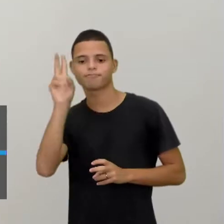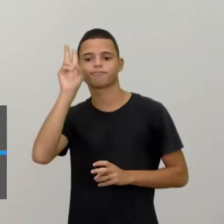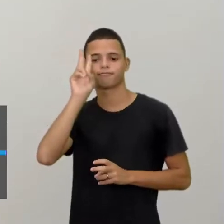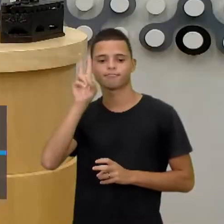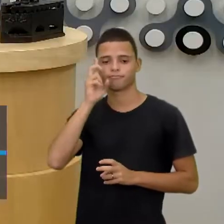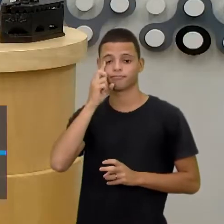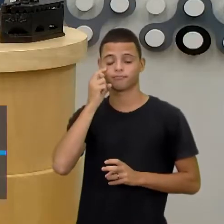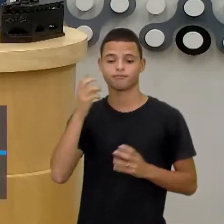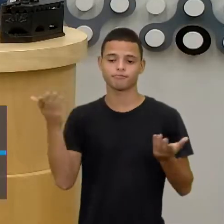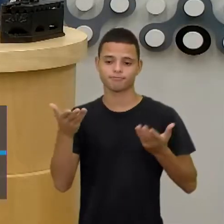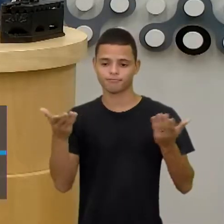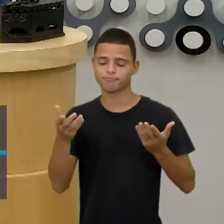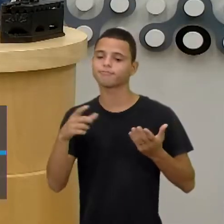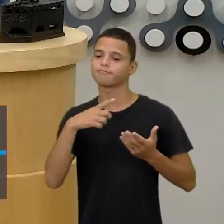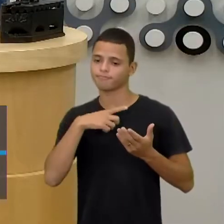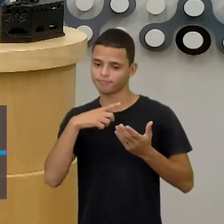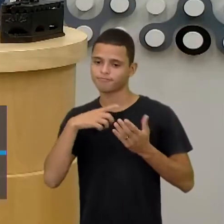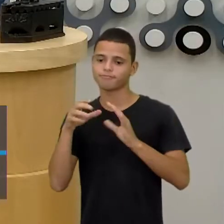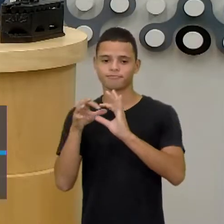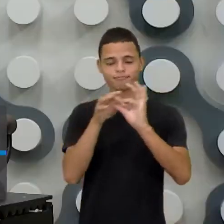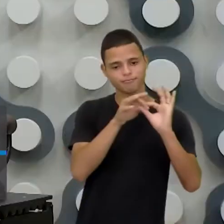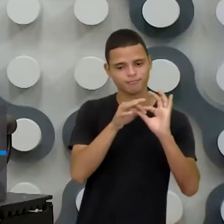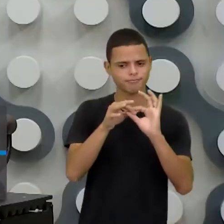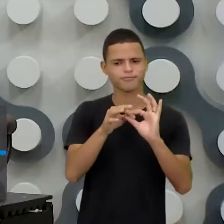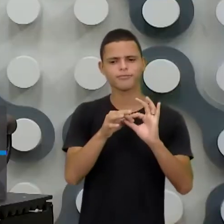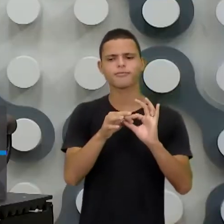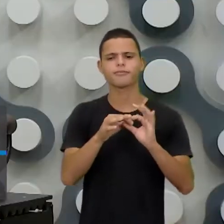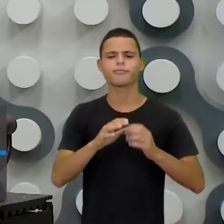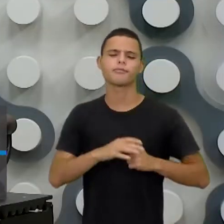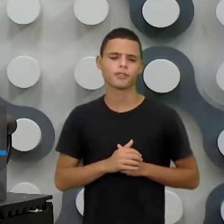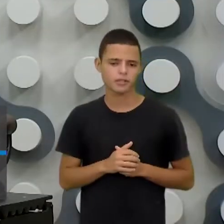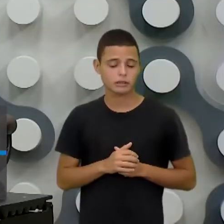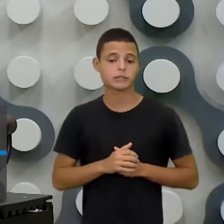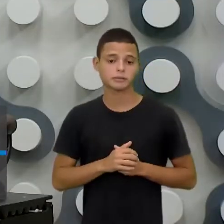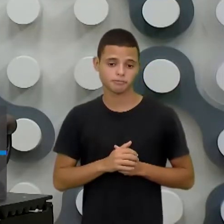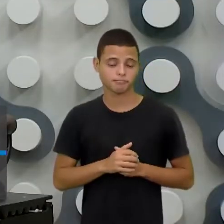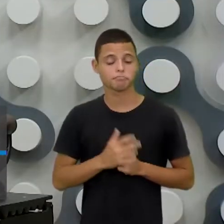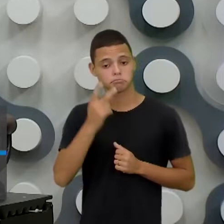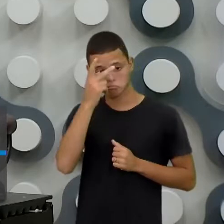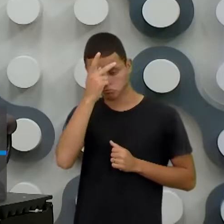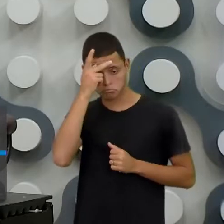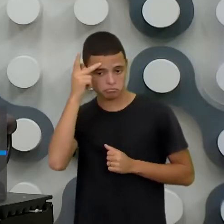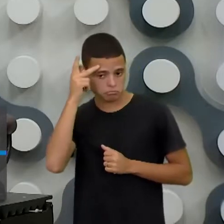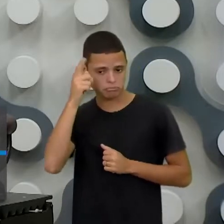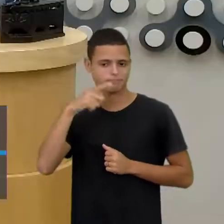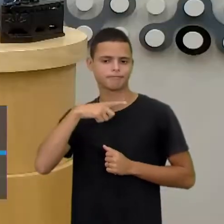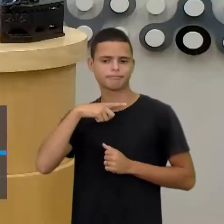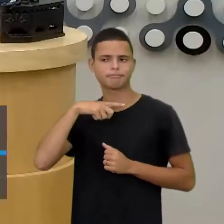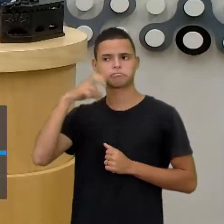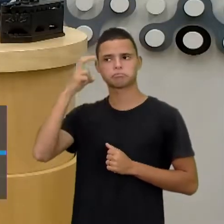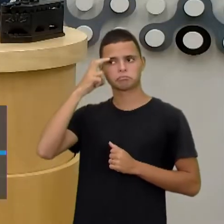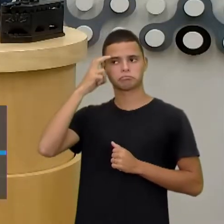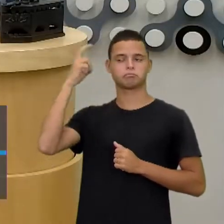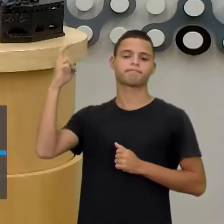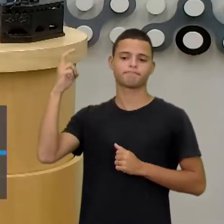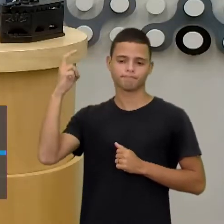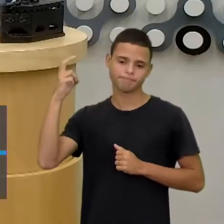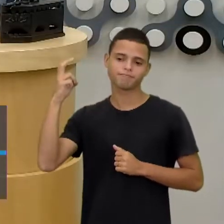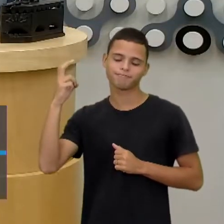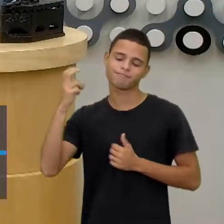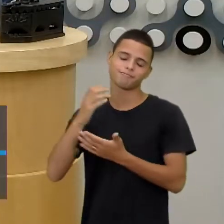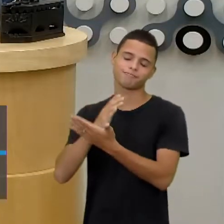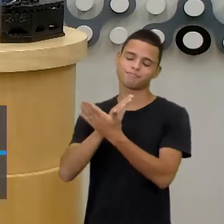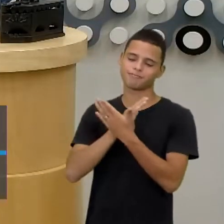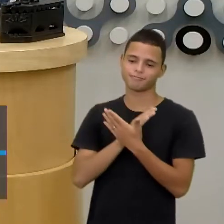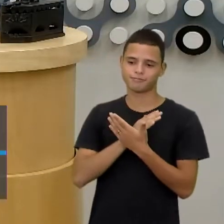bem conectada, né? Isso mesmo. Nada mais do que uma pessoa assim com base para nos auxiliar aqui. Eu vou fazer a minha descrição, que eu não